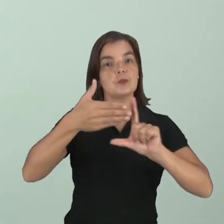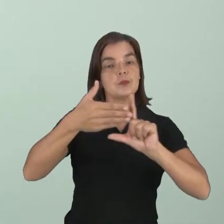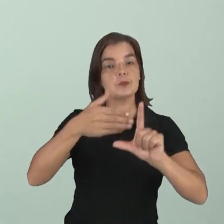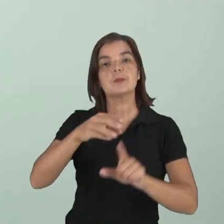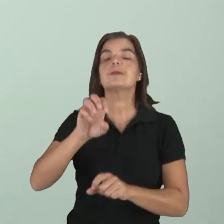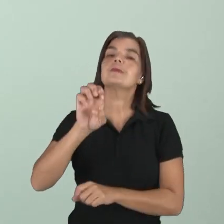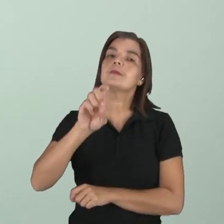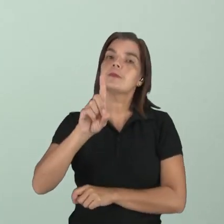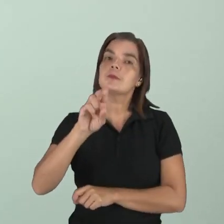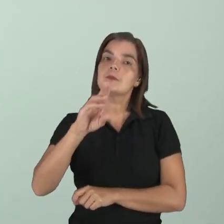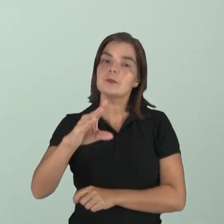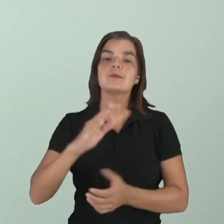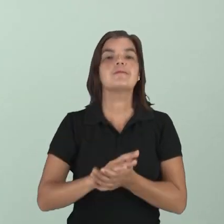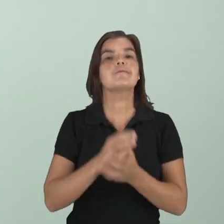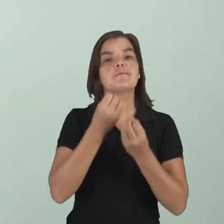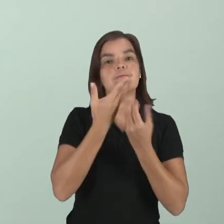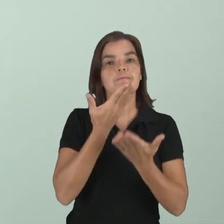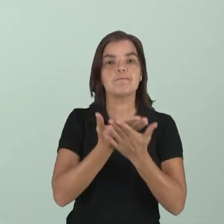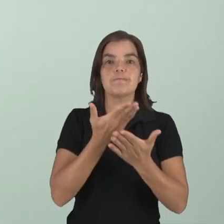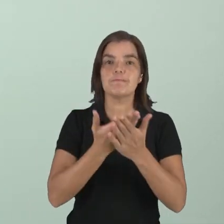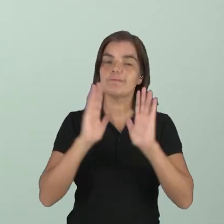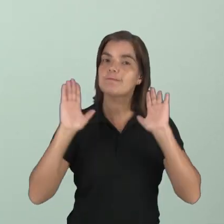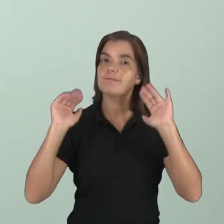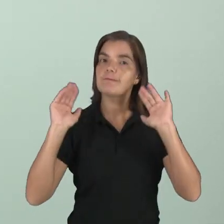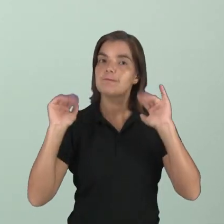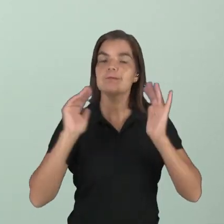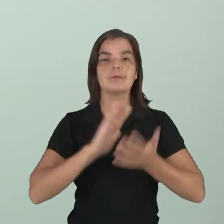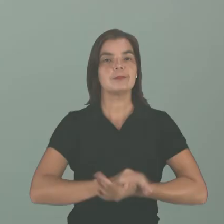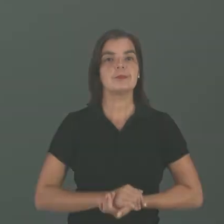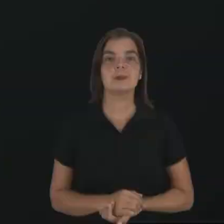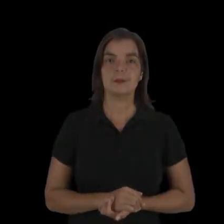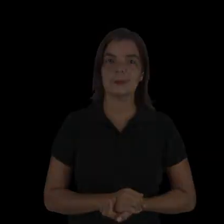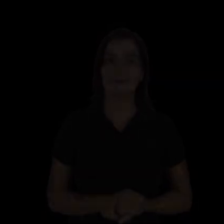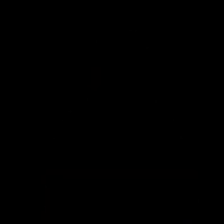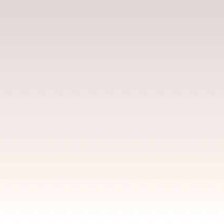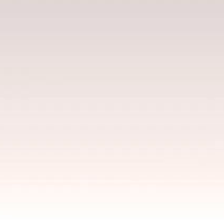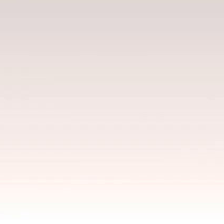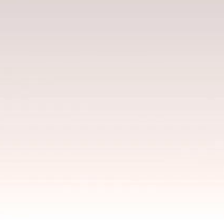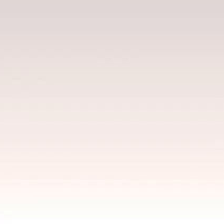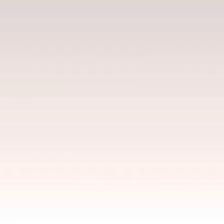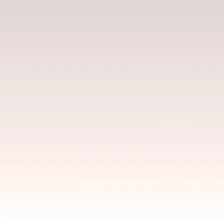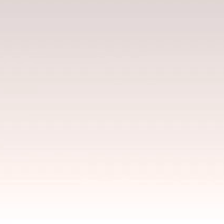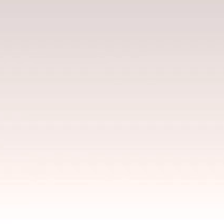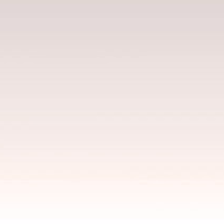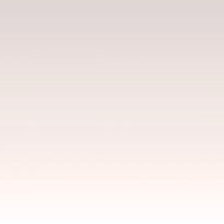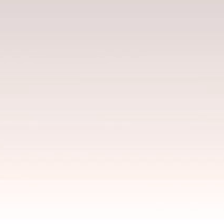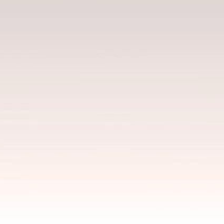plataforma Eduque. Bons estudos e até a próxima aula.